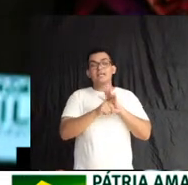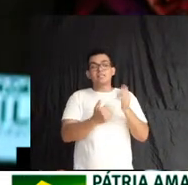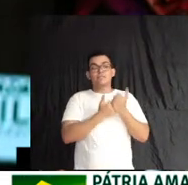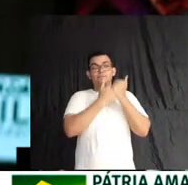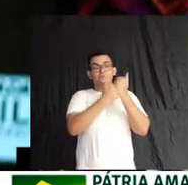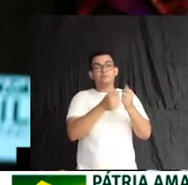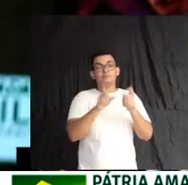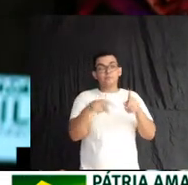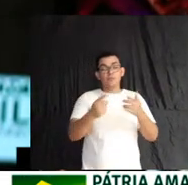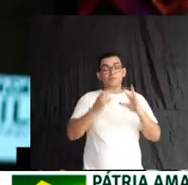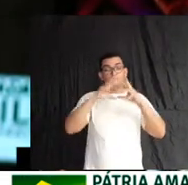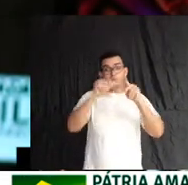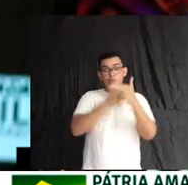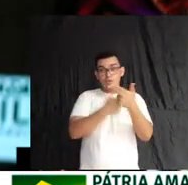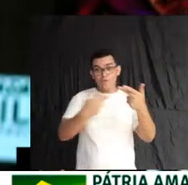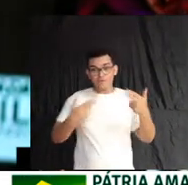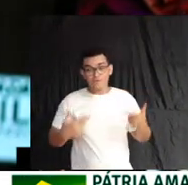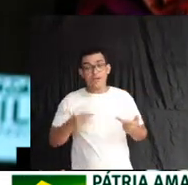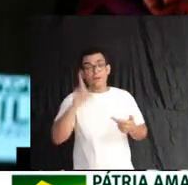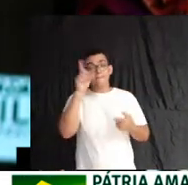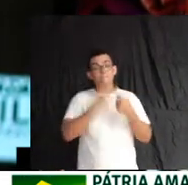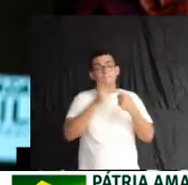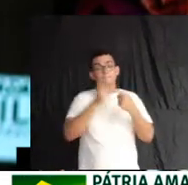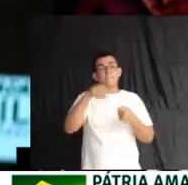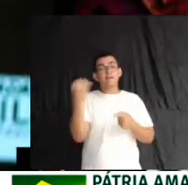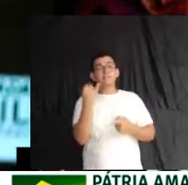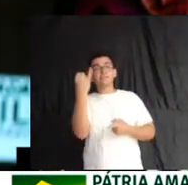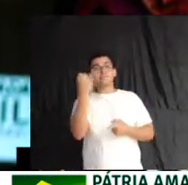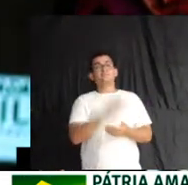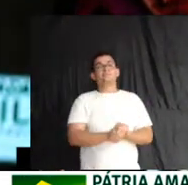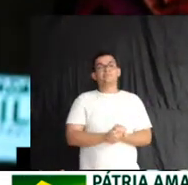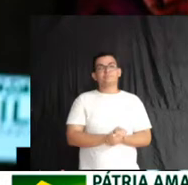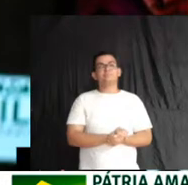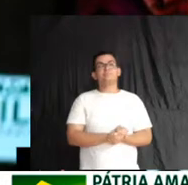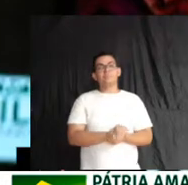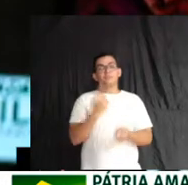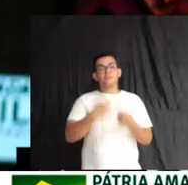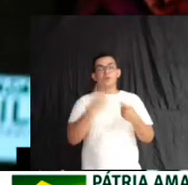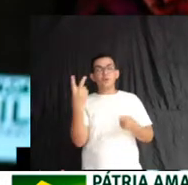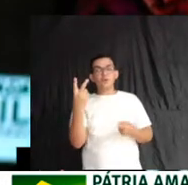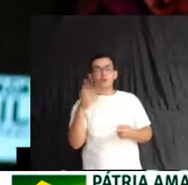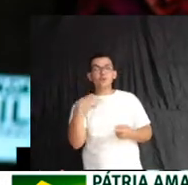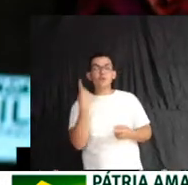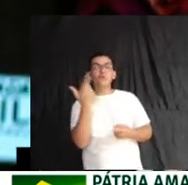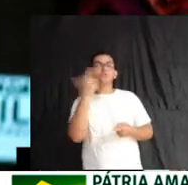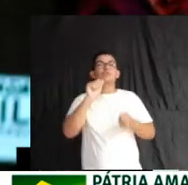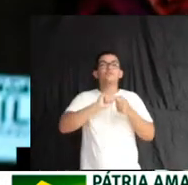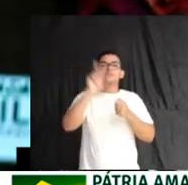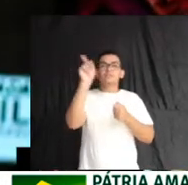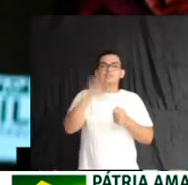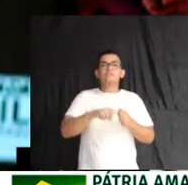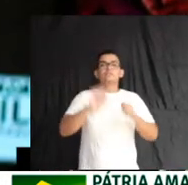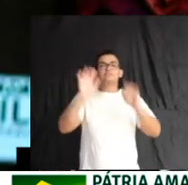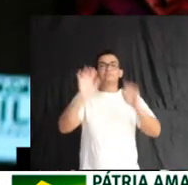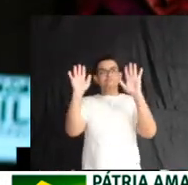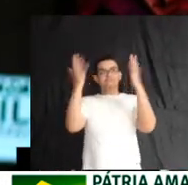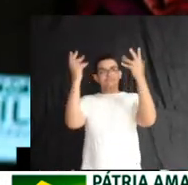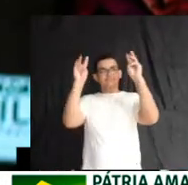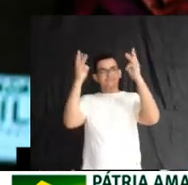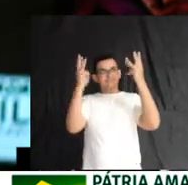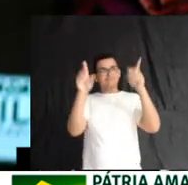apoia nesse momento tão importante. Antes tarde do que mais tarde, né, cara? Graças a Deus chegou,